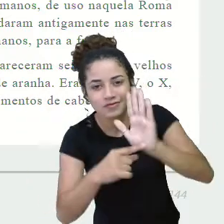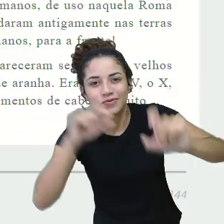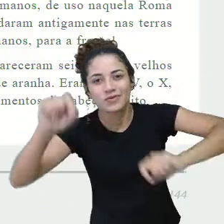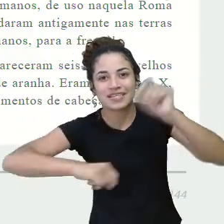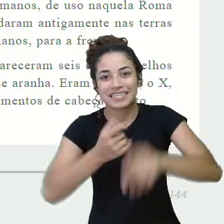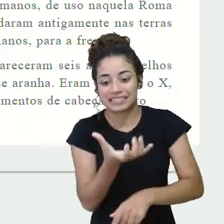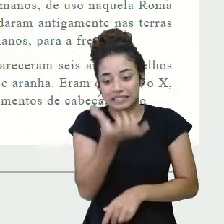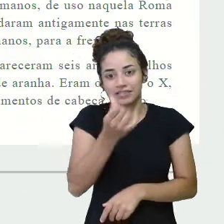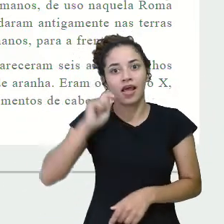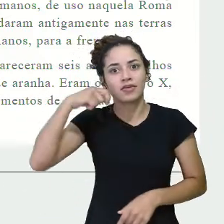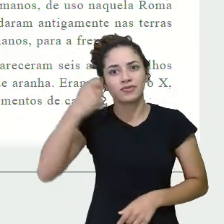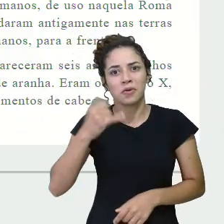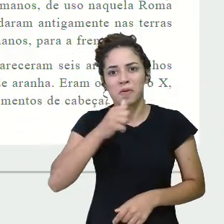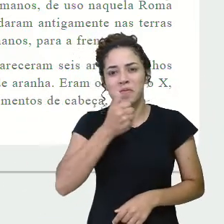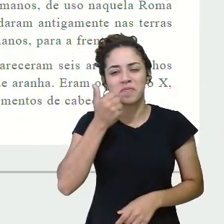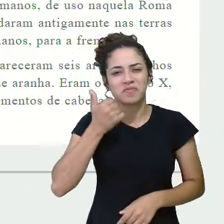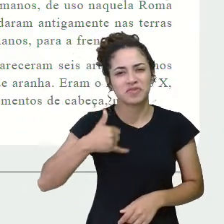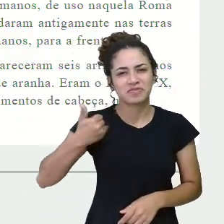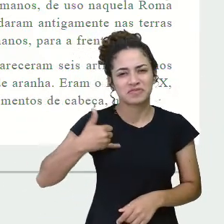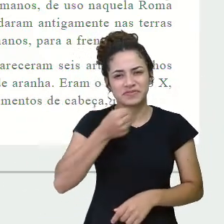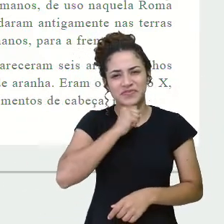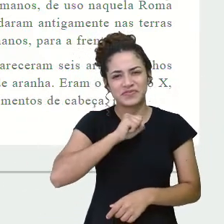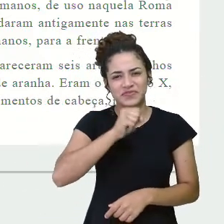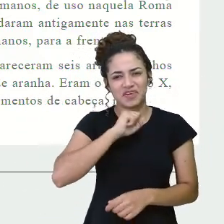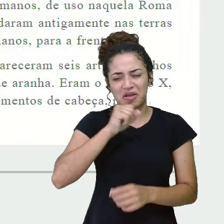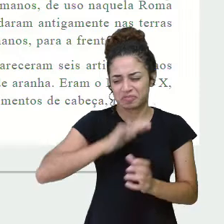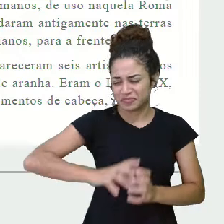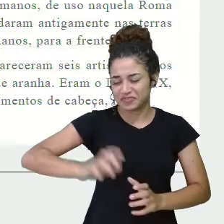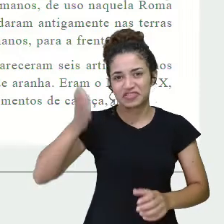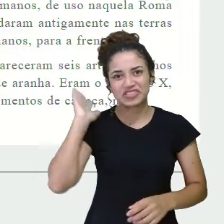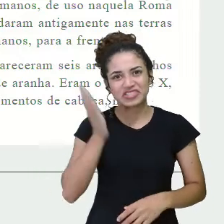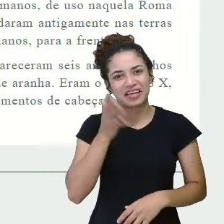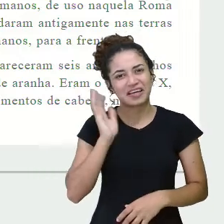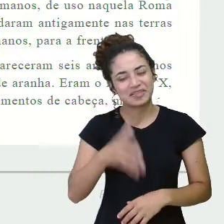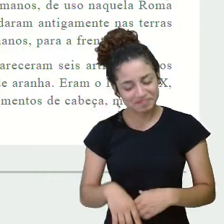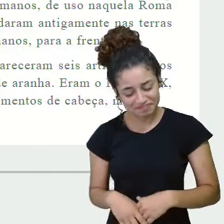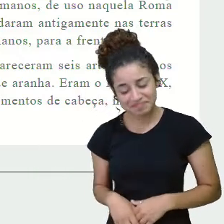6 artistas velhos e capengas.